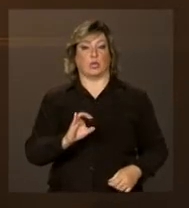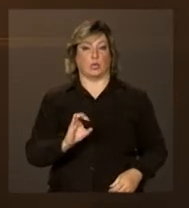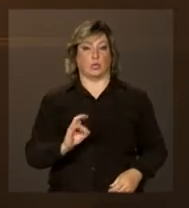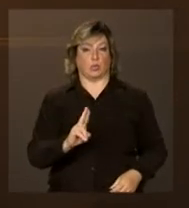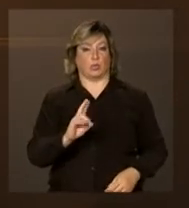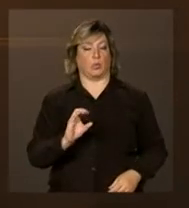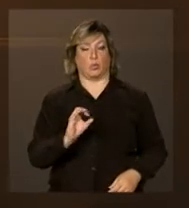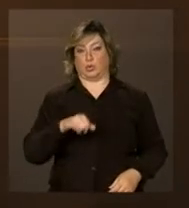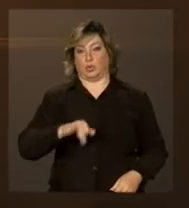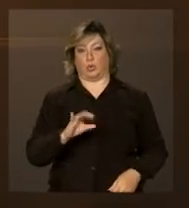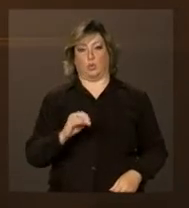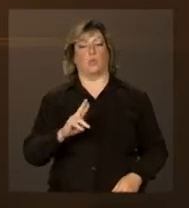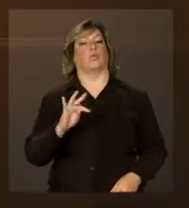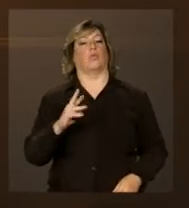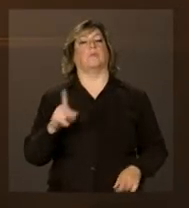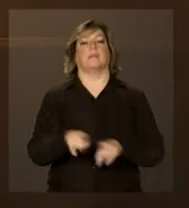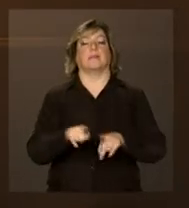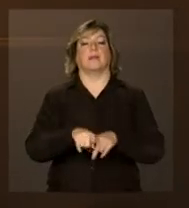youtube.com/tvnbr